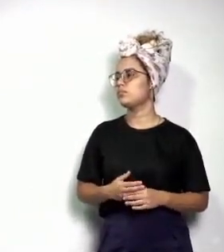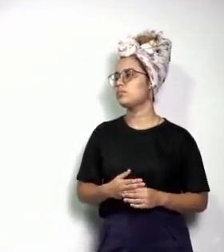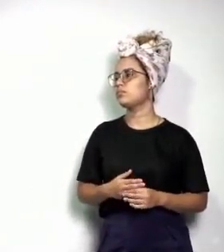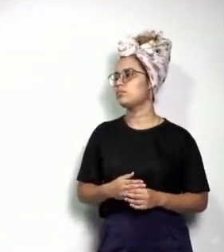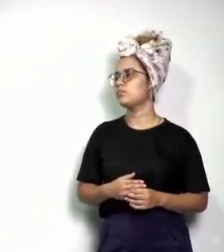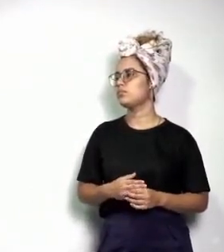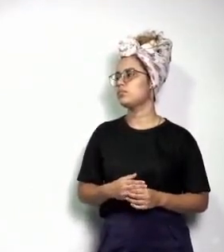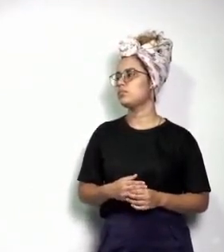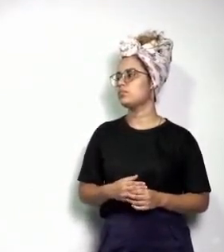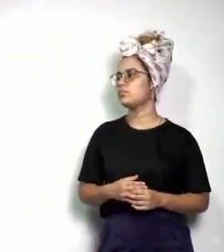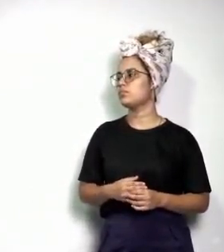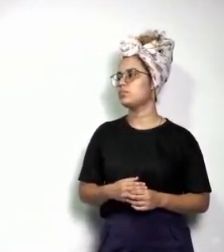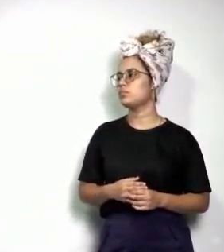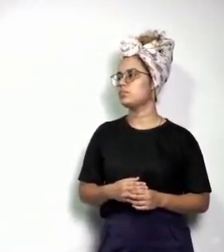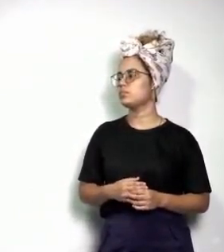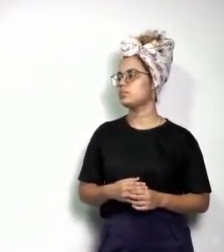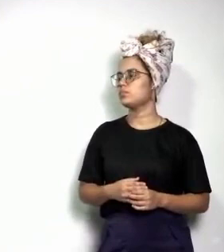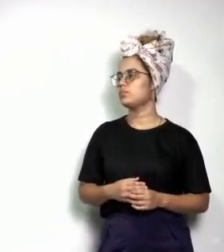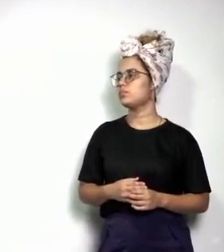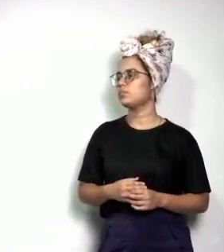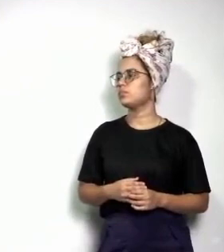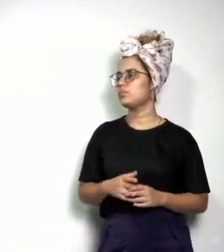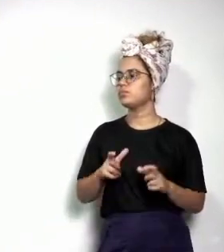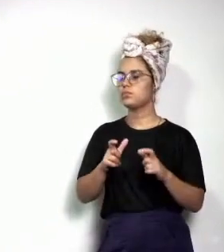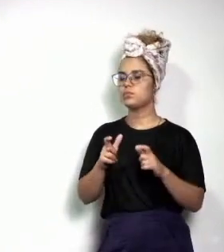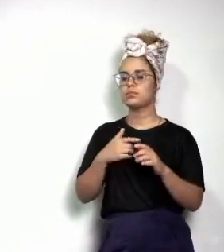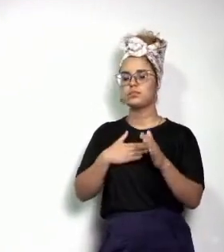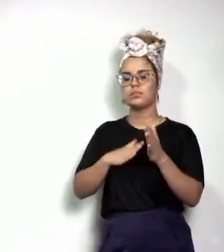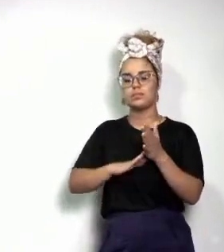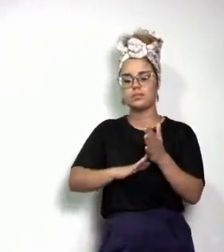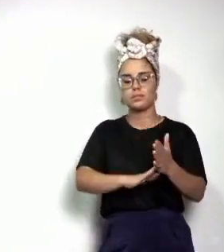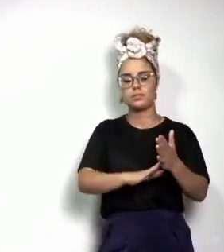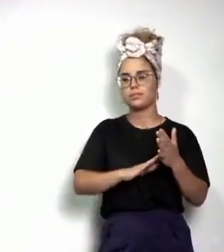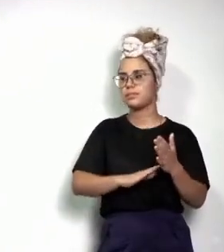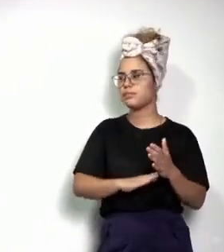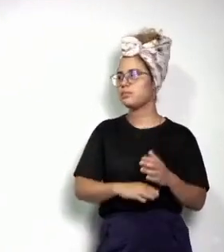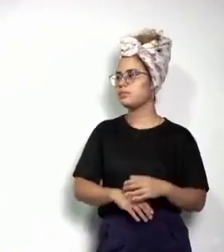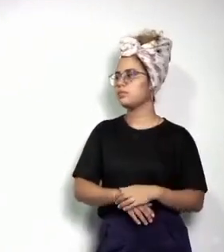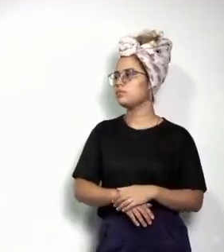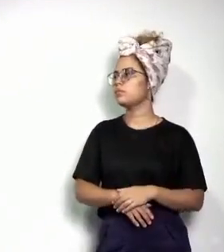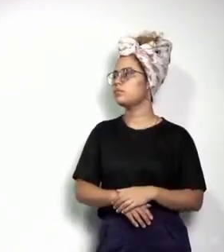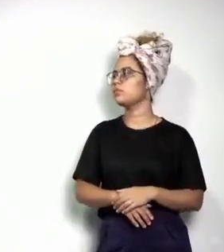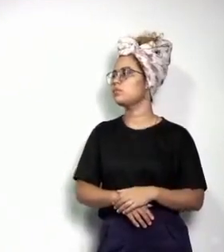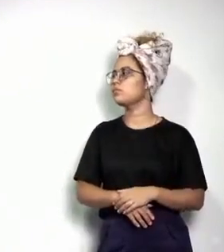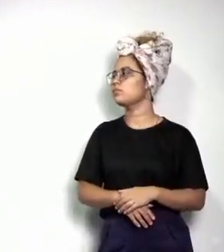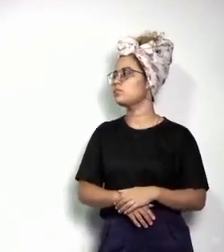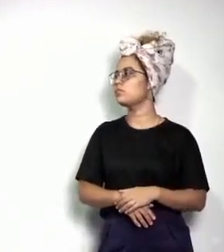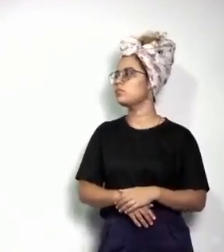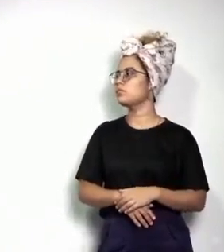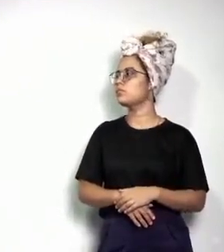onde você vai empurrando a longarina para trás e trazendo o punho. Isso.